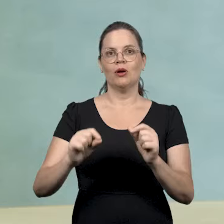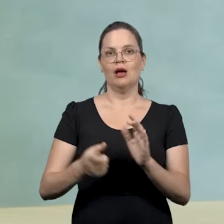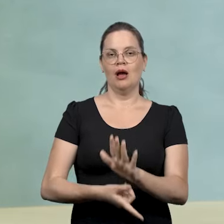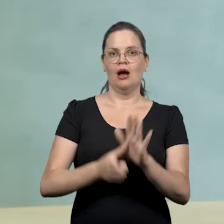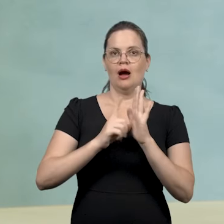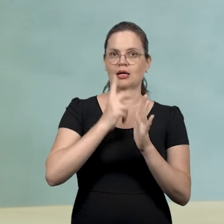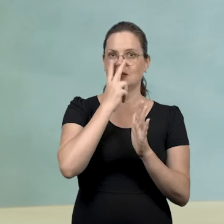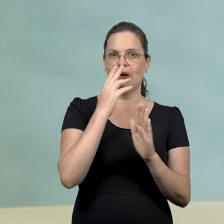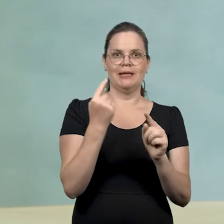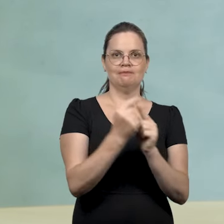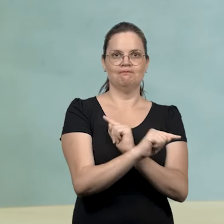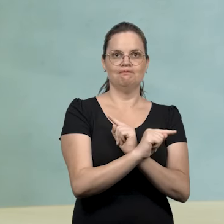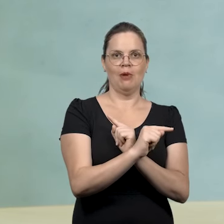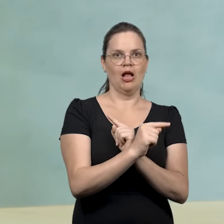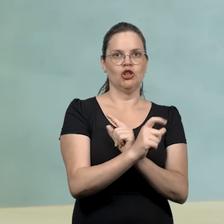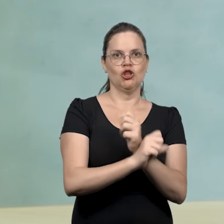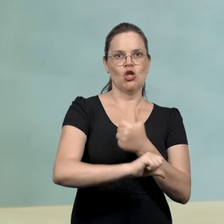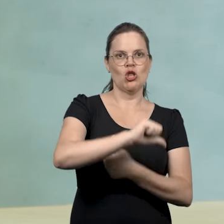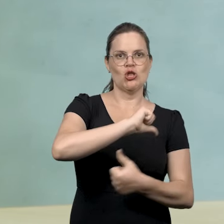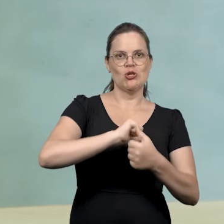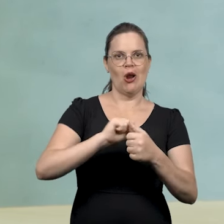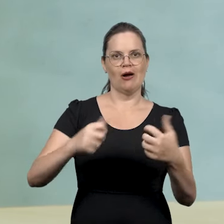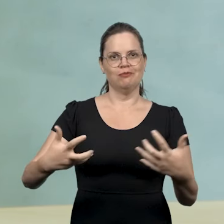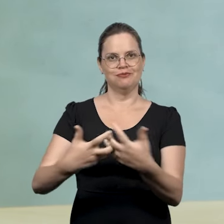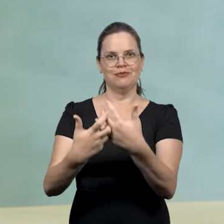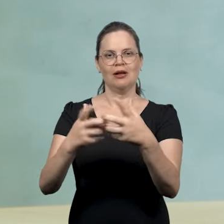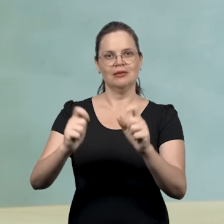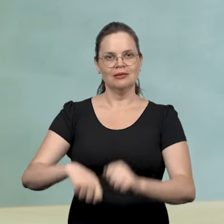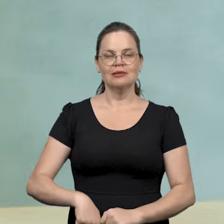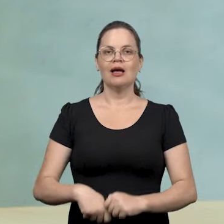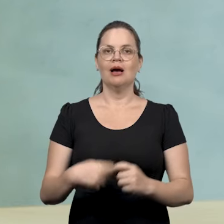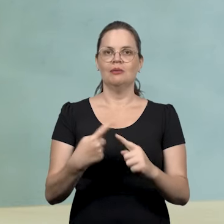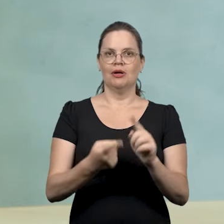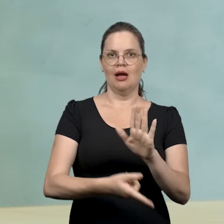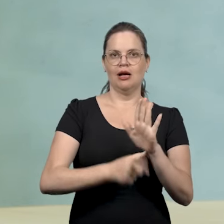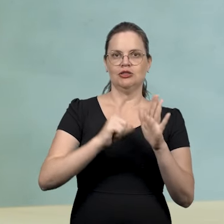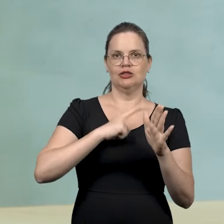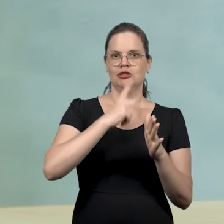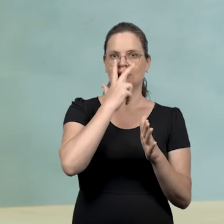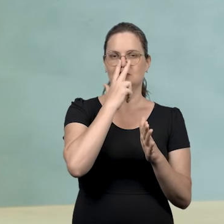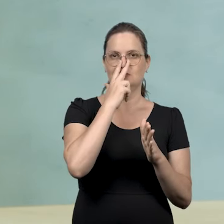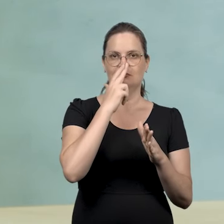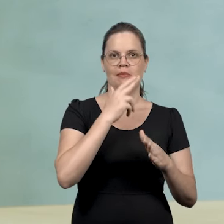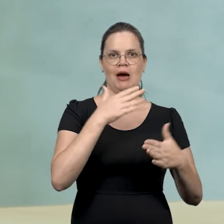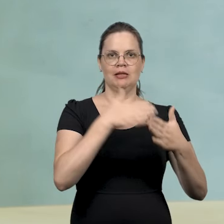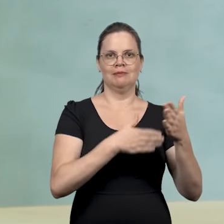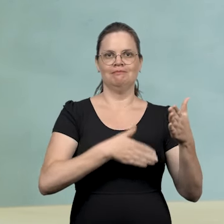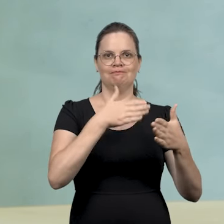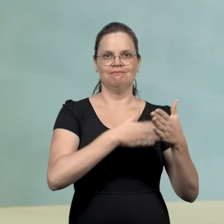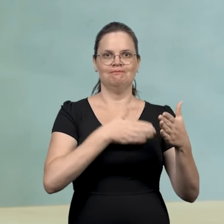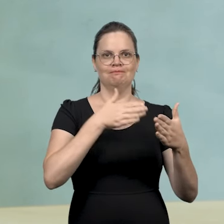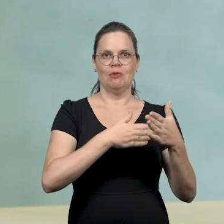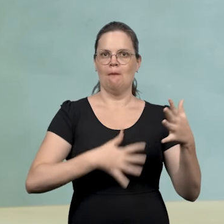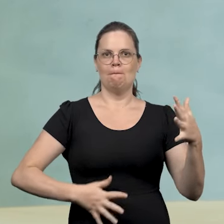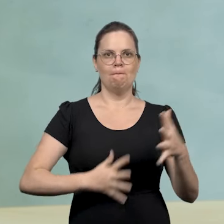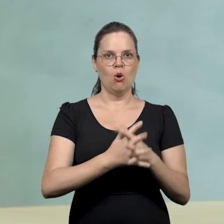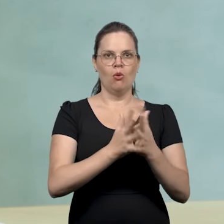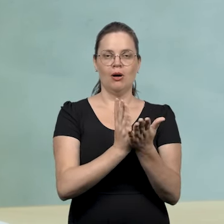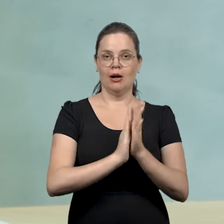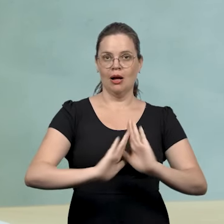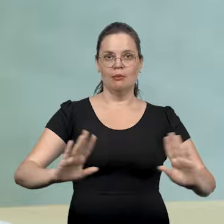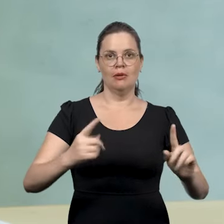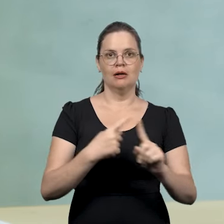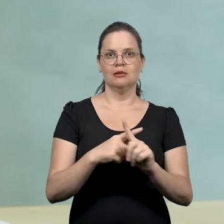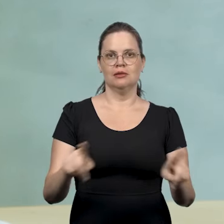e derruba muros, derruba barreiras que o homem ele constrói para si ou que as diferenças elas